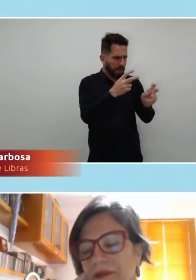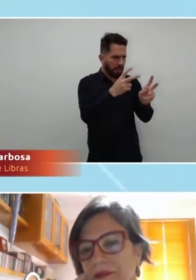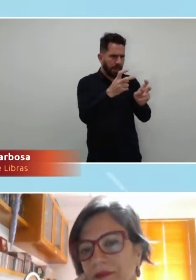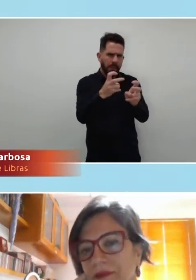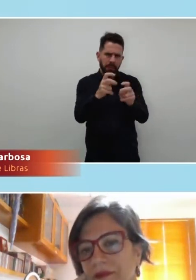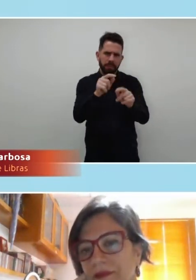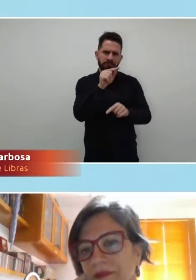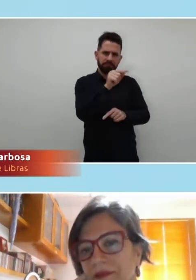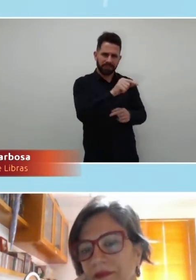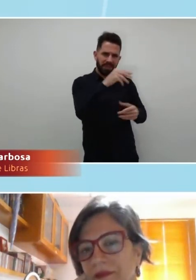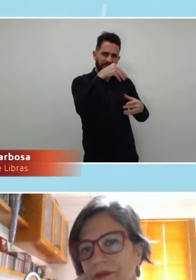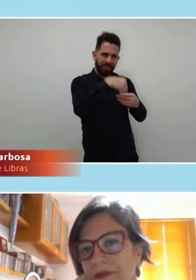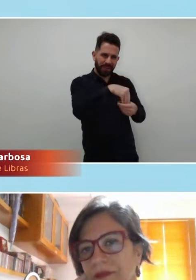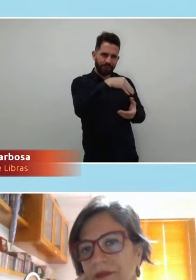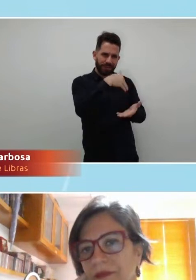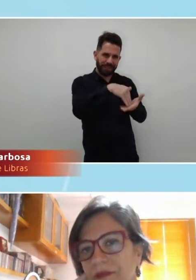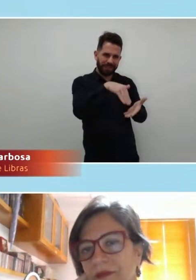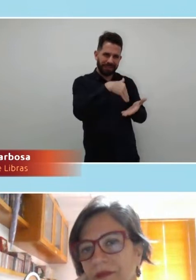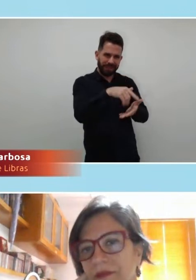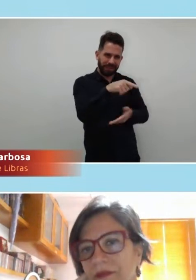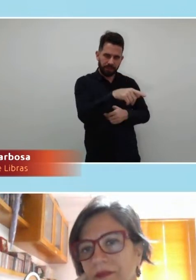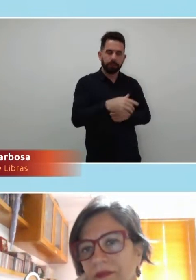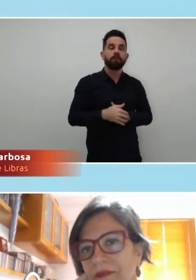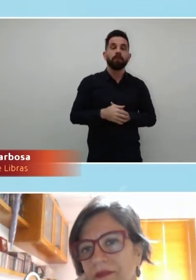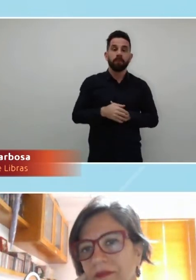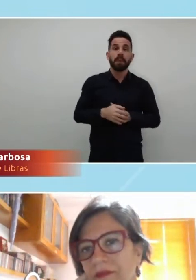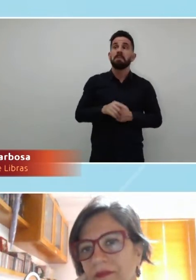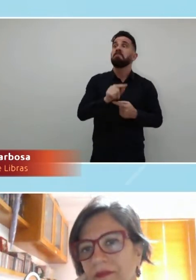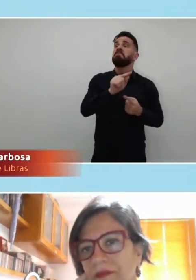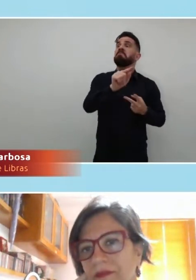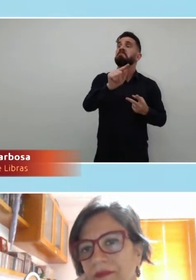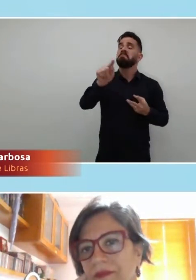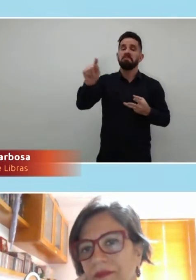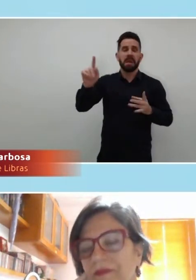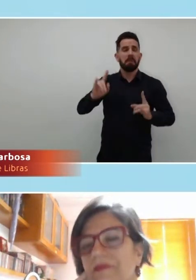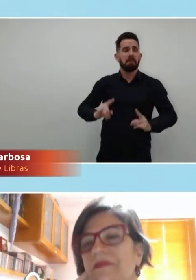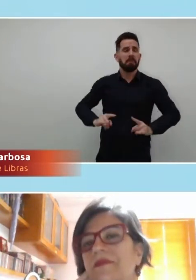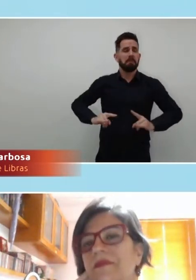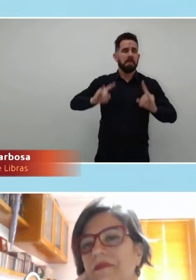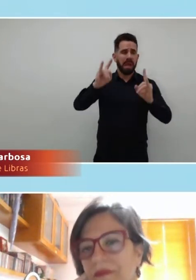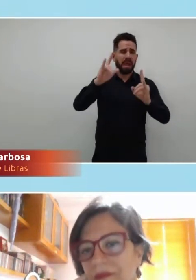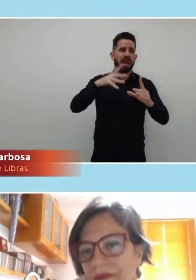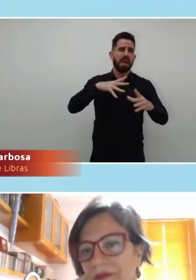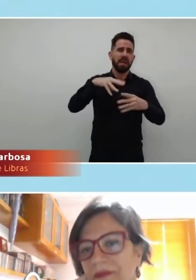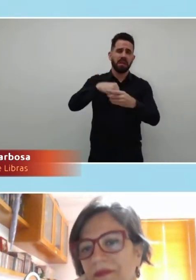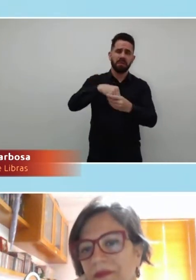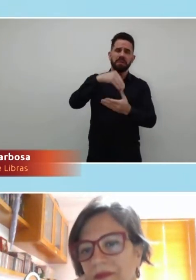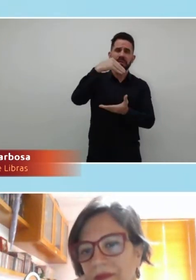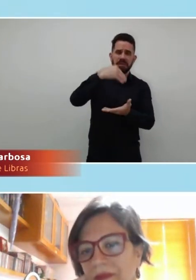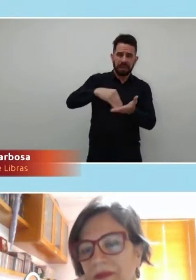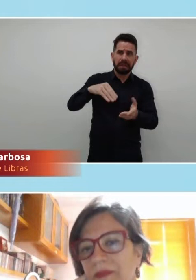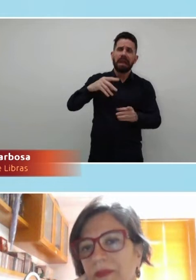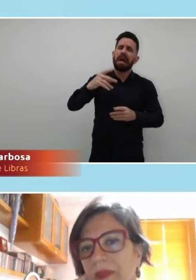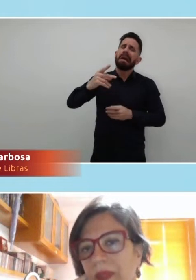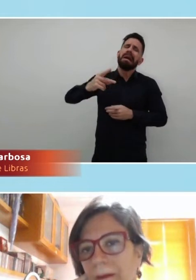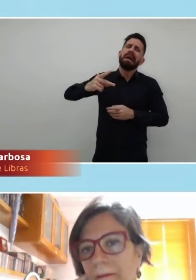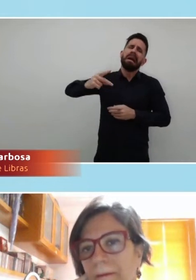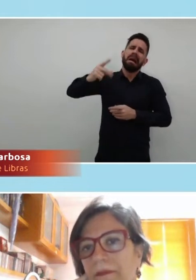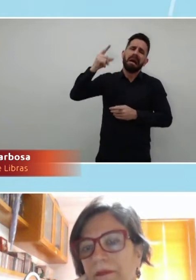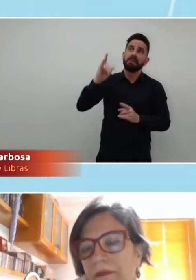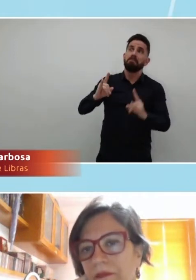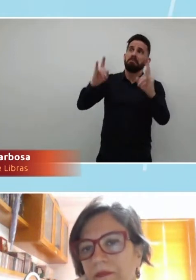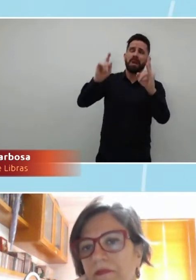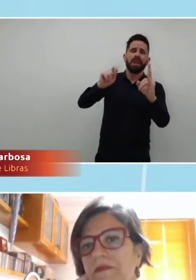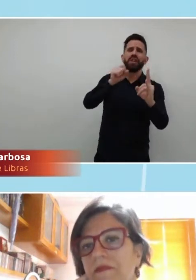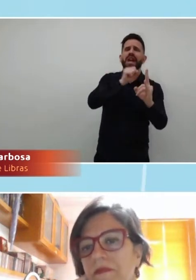Cidadã. Muitos órgãos ficam em prédios que foram construídos há muito tempo, momento em que ainda não se pensava tanto no desenho universal, como a